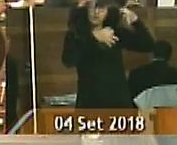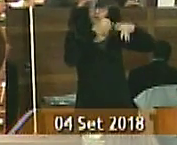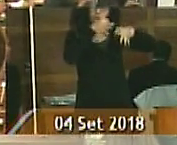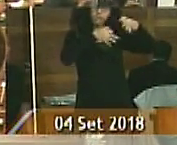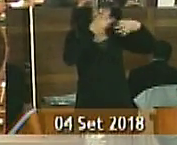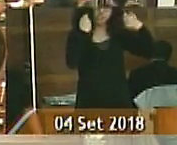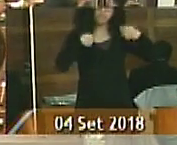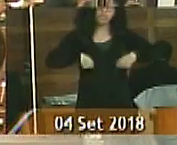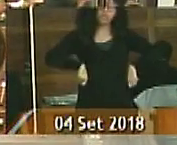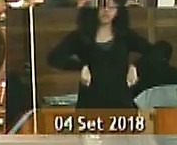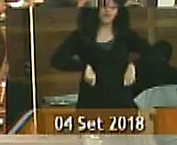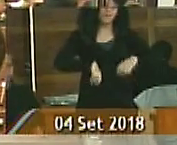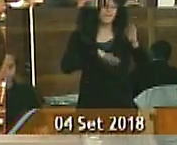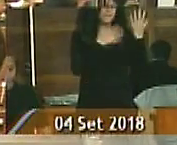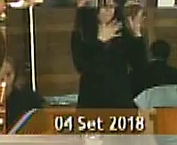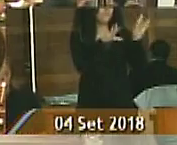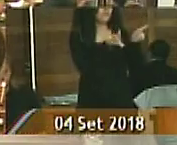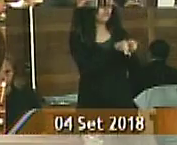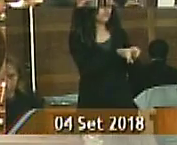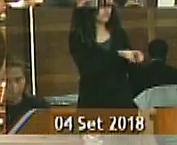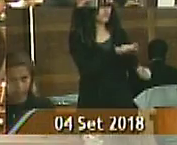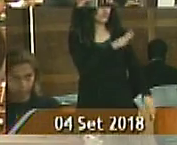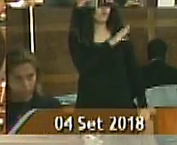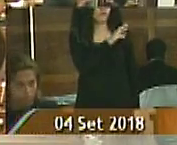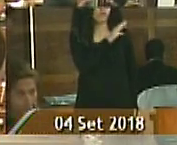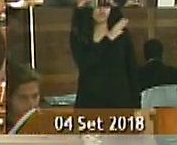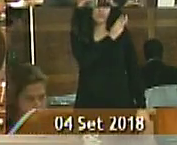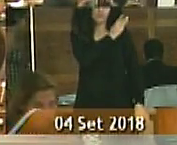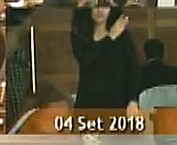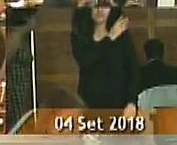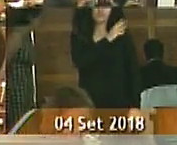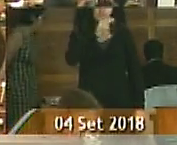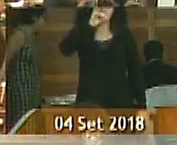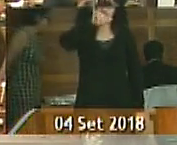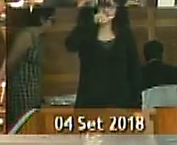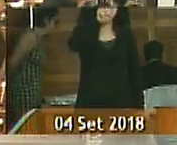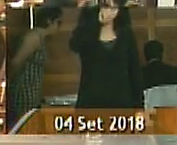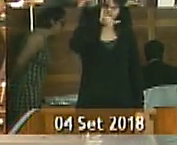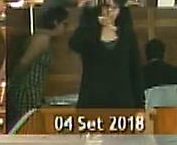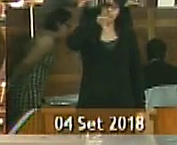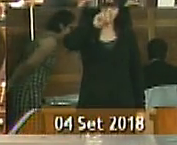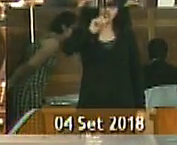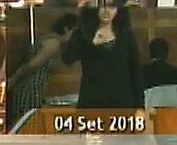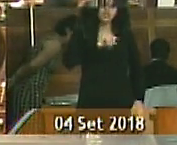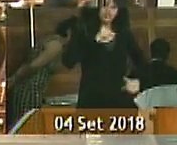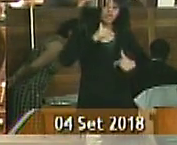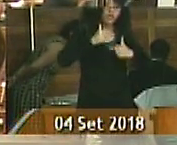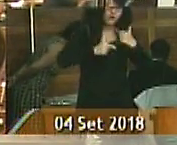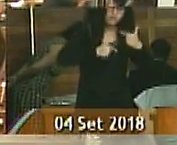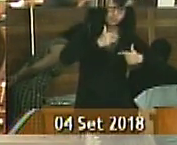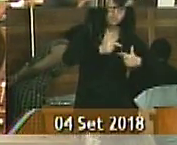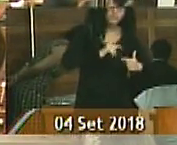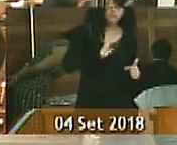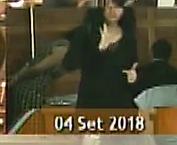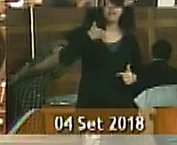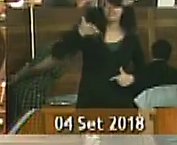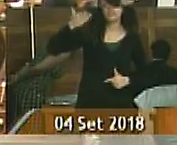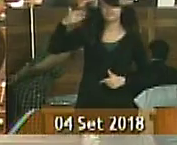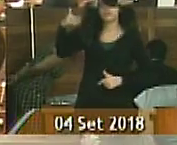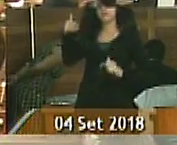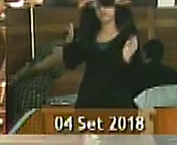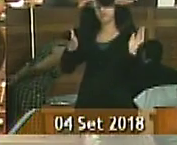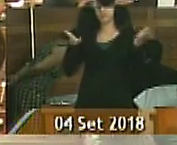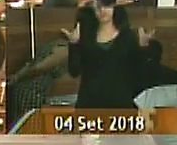merecida. Parabenizar o comandante Jairo aí pela luta dele, que já vem de longa data. E hoje a gente está vendo